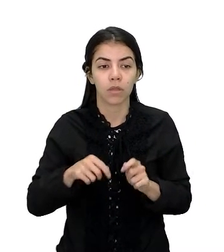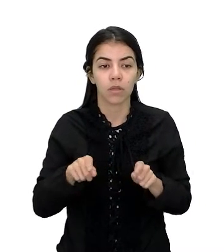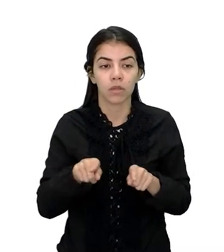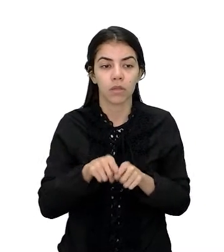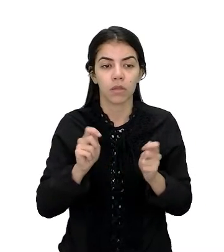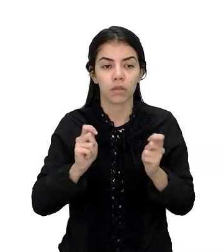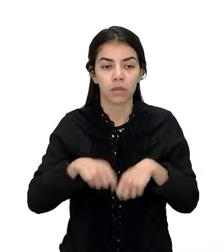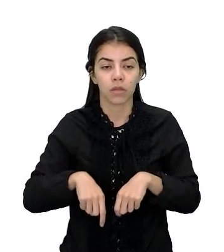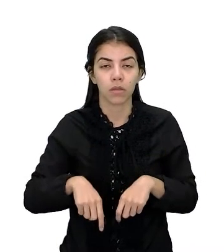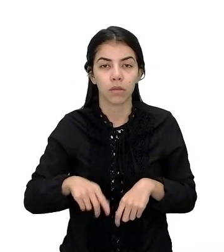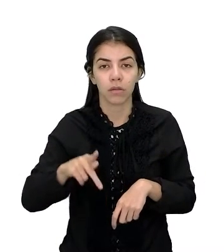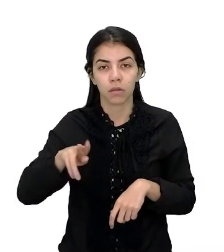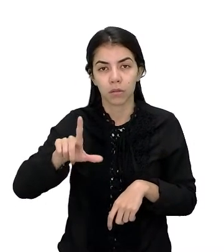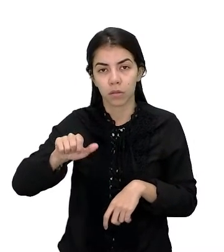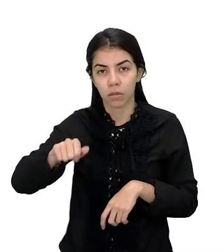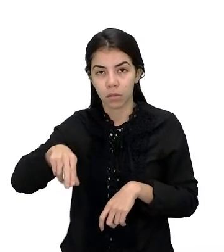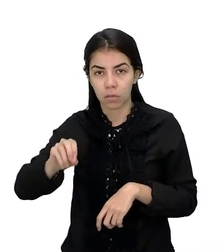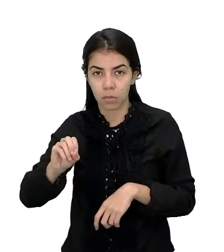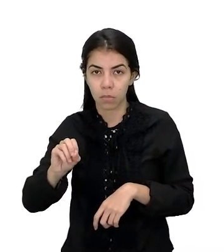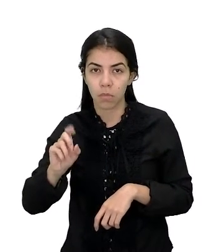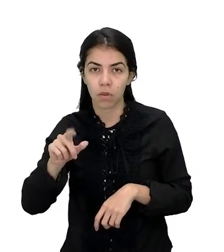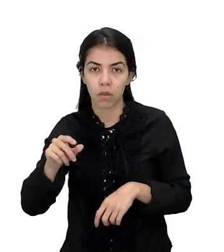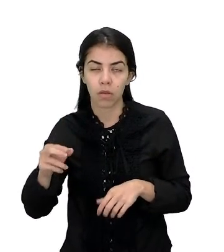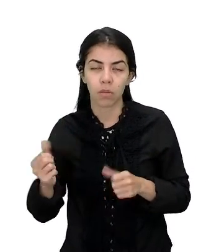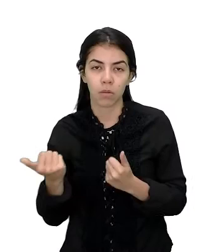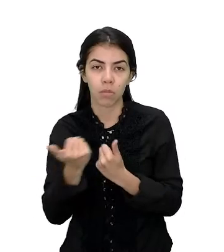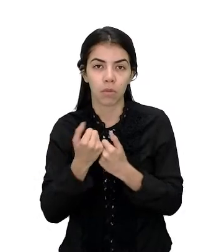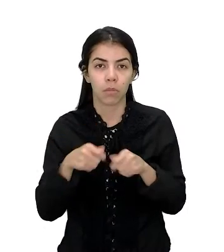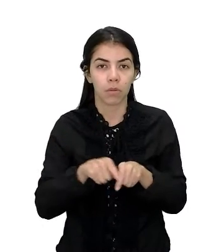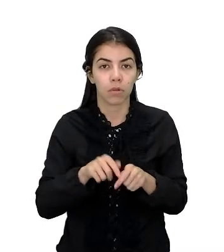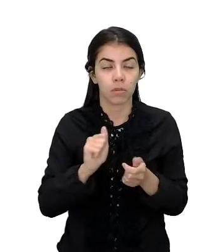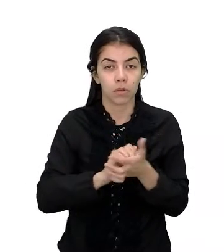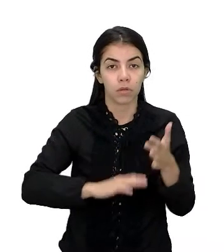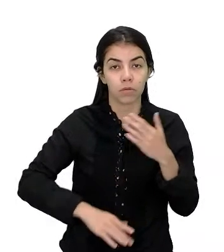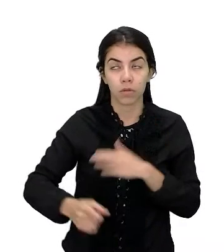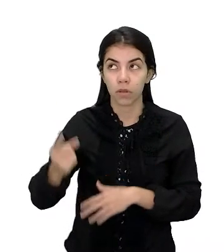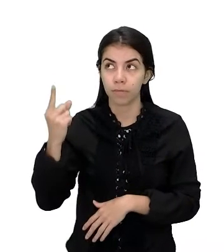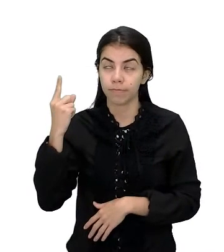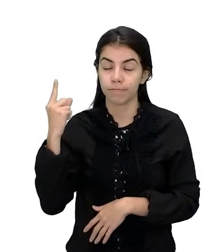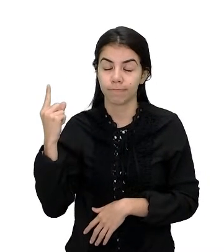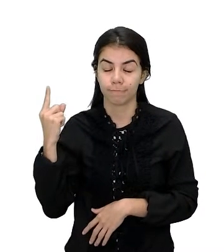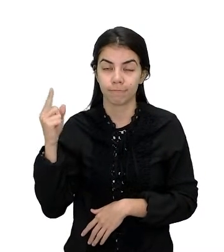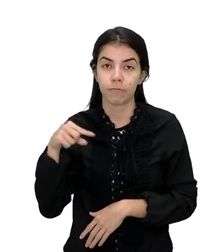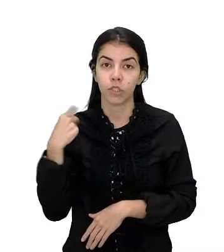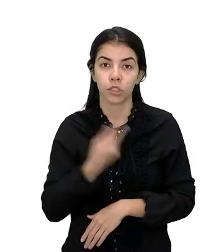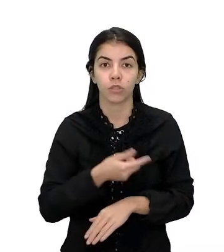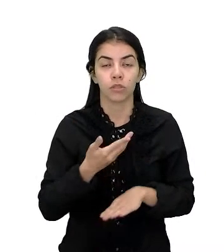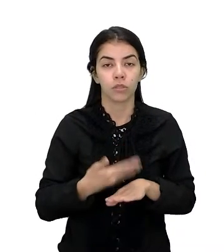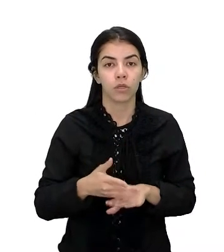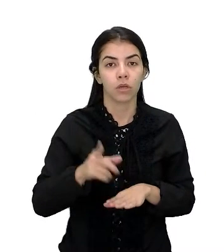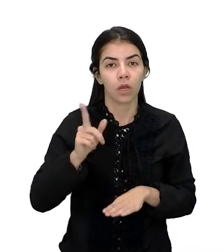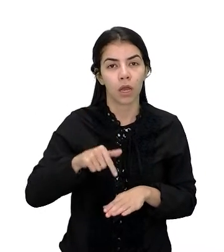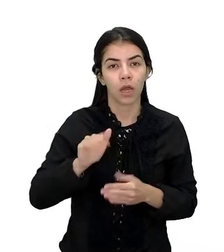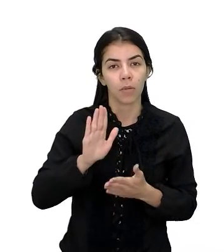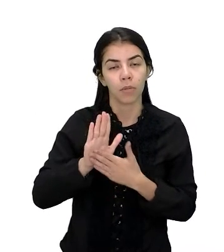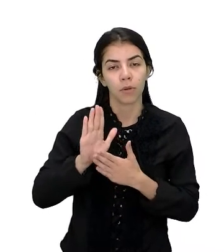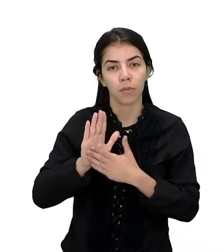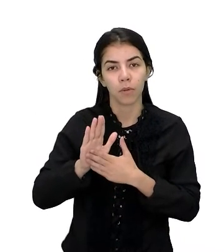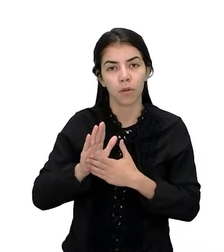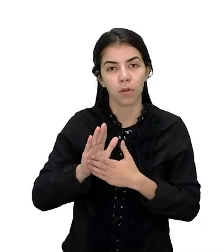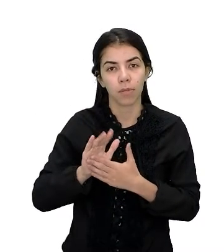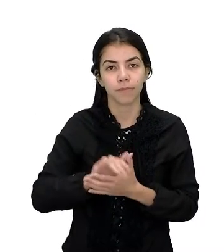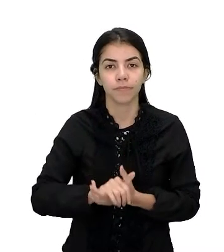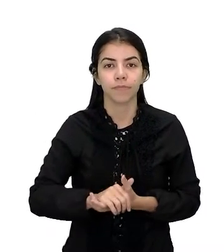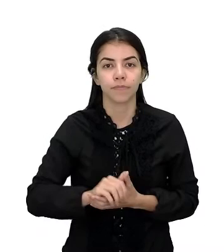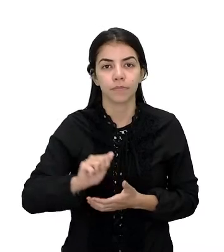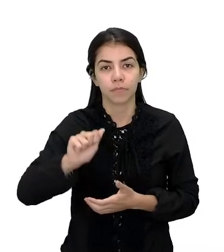o plano cartesiano como recurso. Então, nessa atividade em questão, o que a gente está trabalhando? É a ideia nossa da álgebra. O